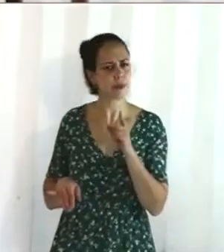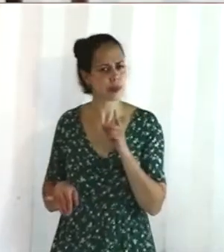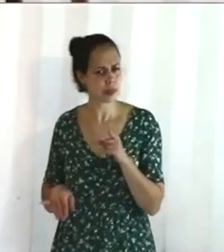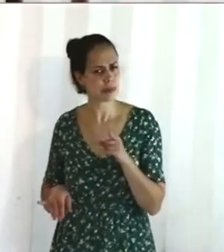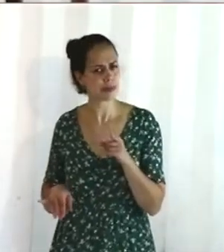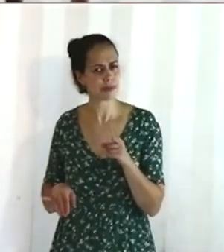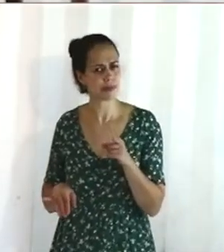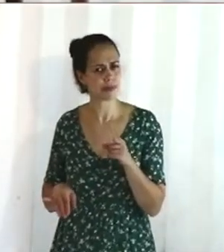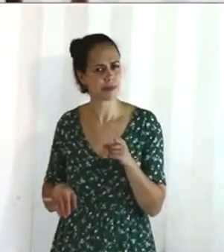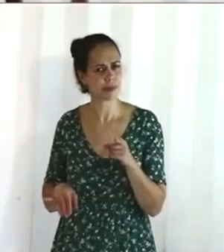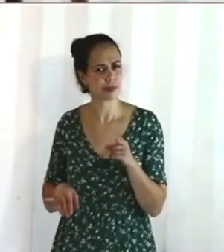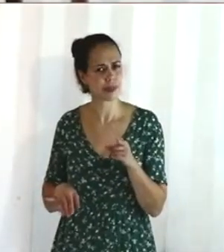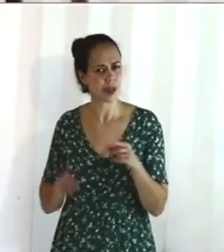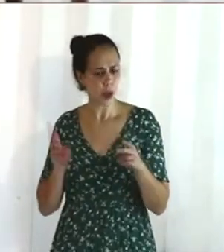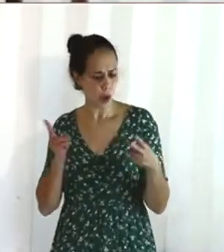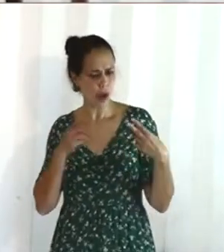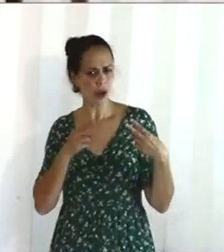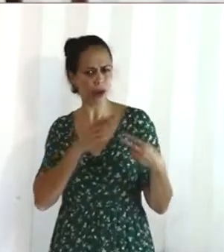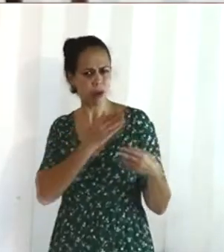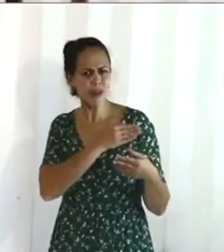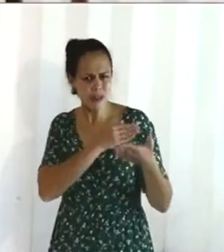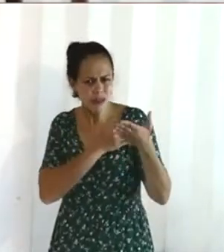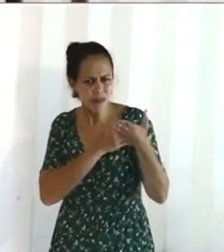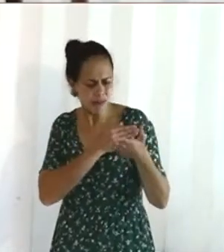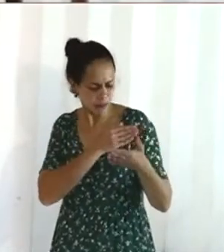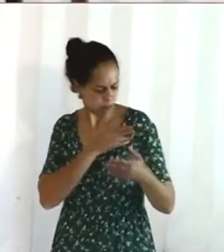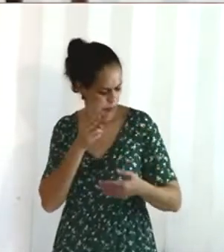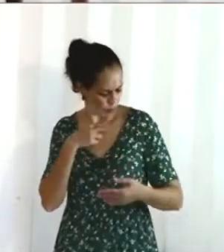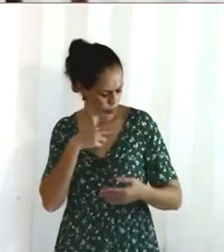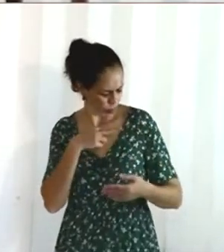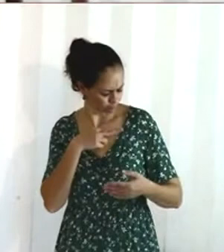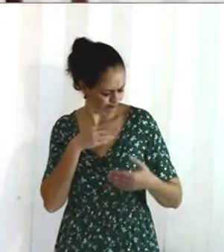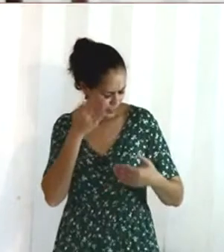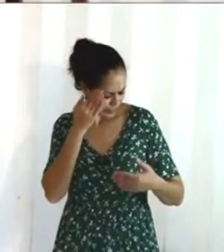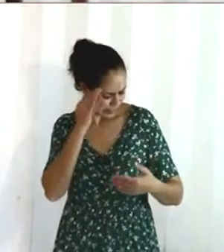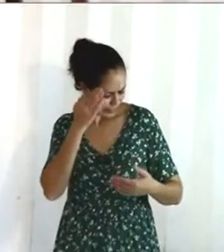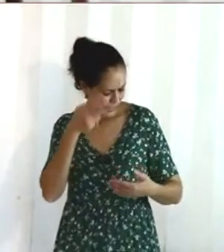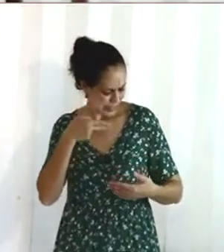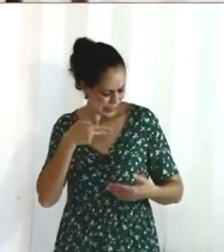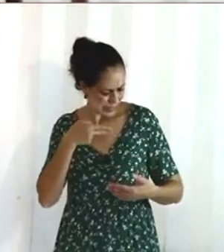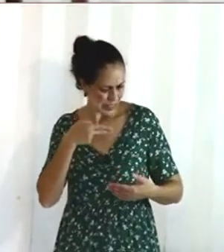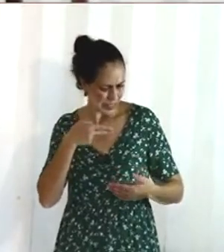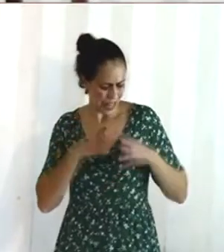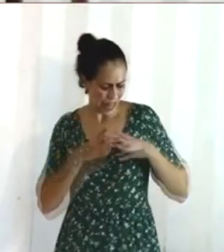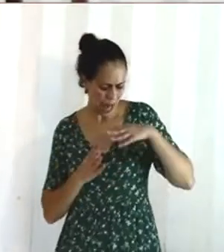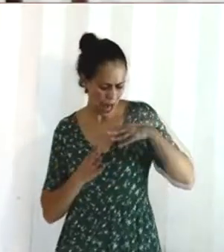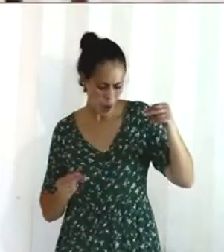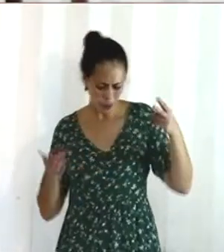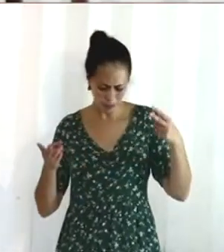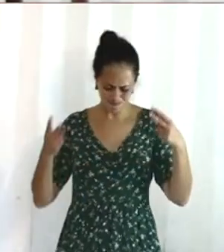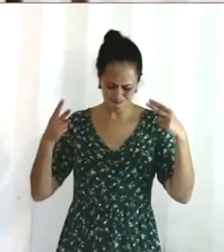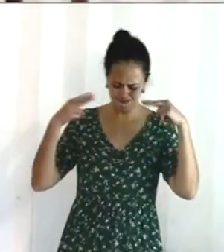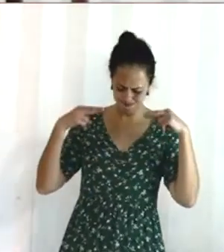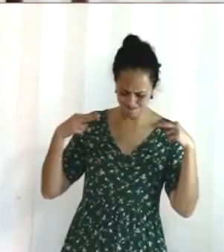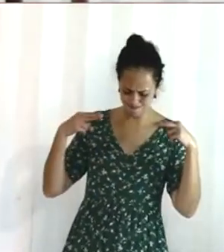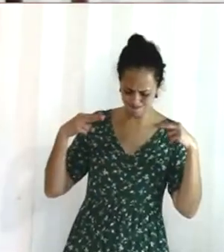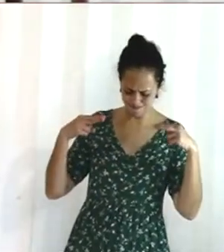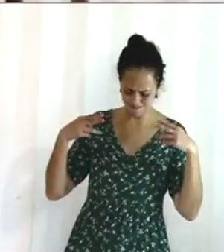as aflições do seu coração, se você quer entender as dores da sua alma, olhe para